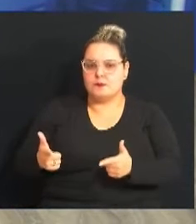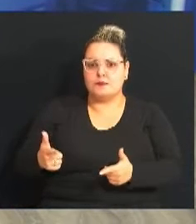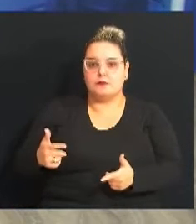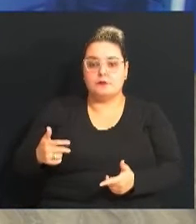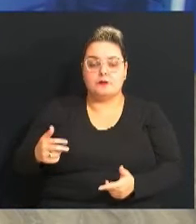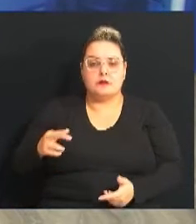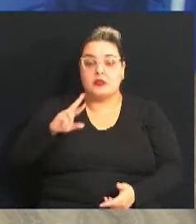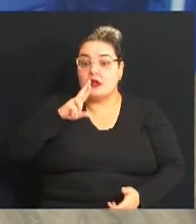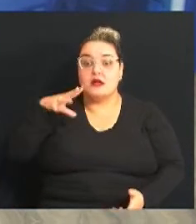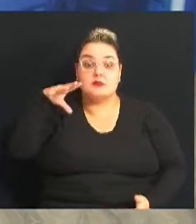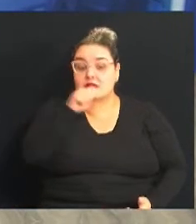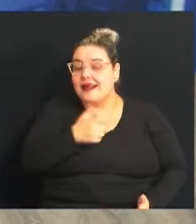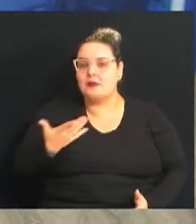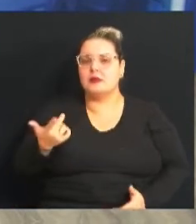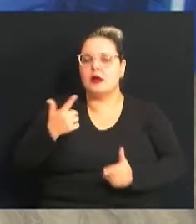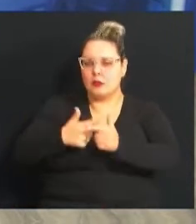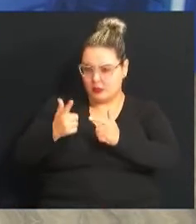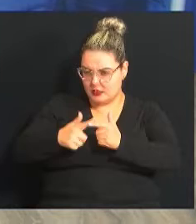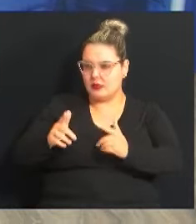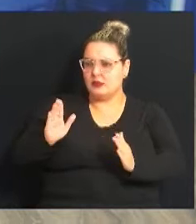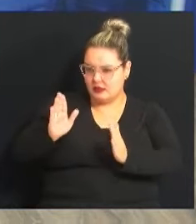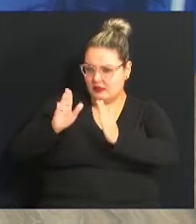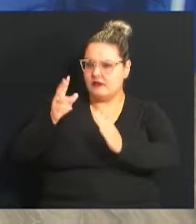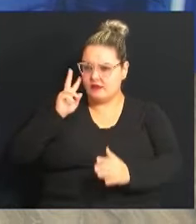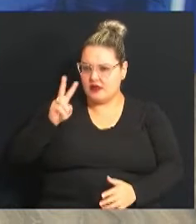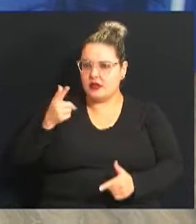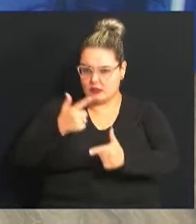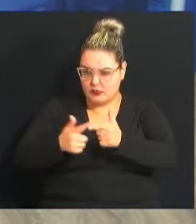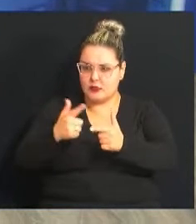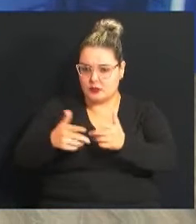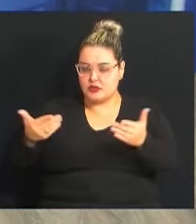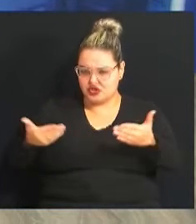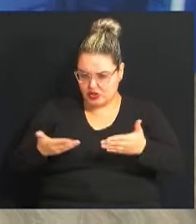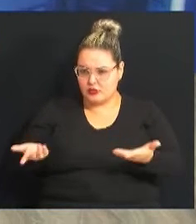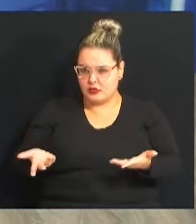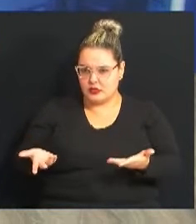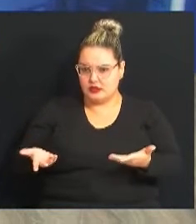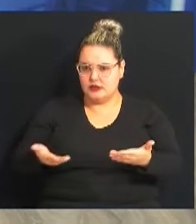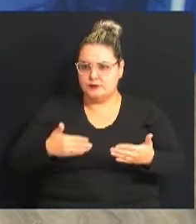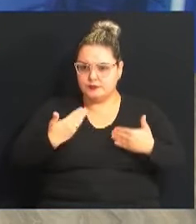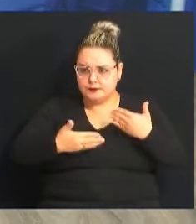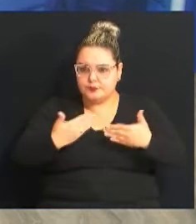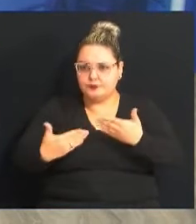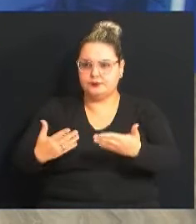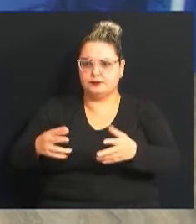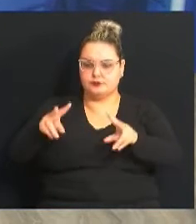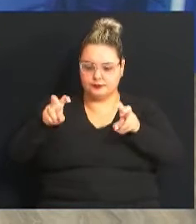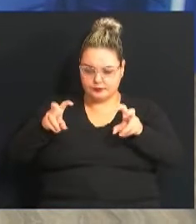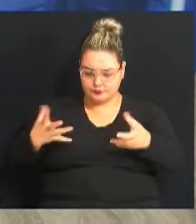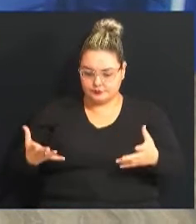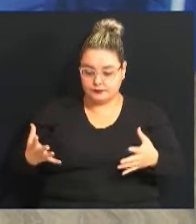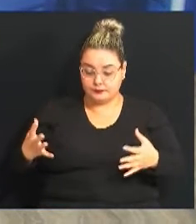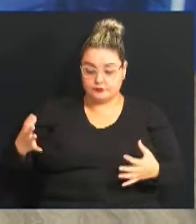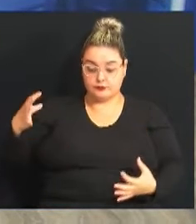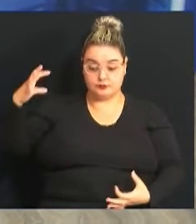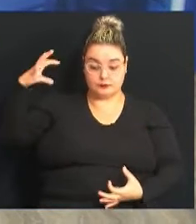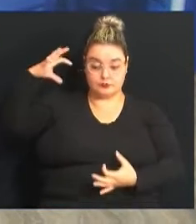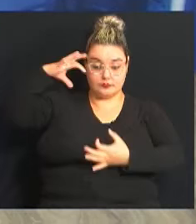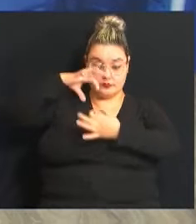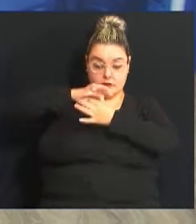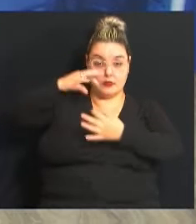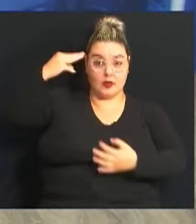nós estamos vivendo, você encara também como um problema de agora. E aí, passando para o nosso assunto, essa conexão de corpo e